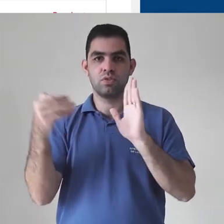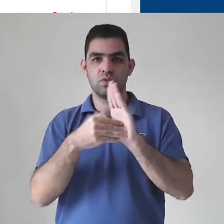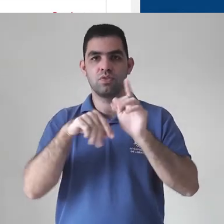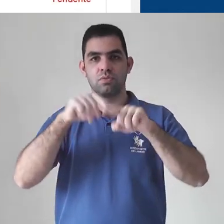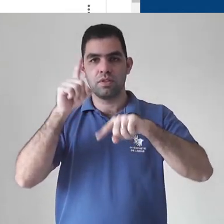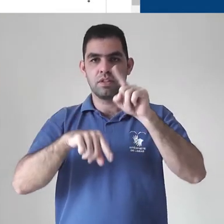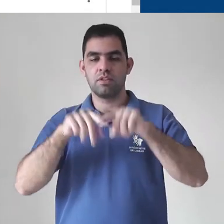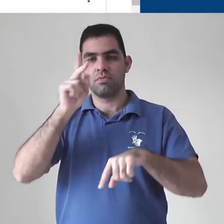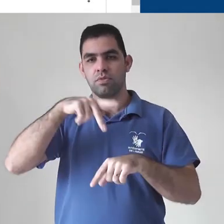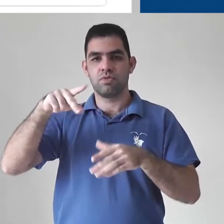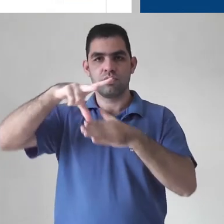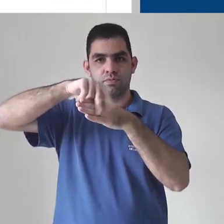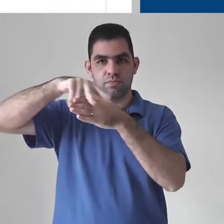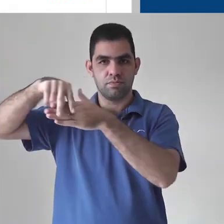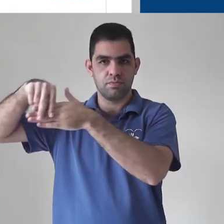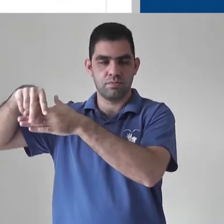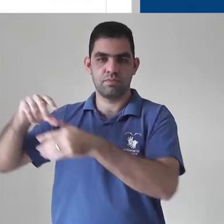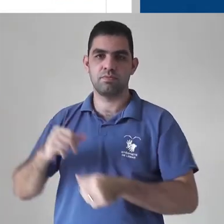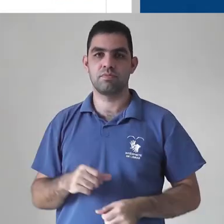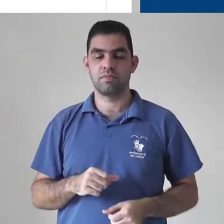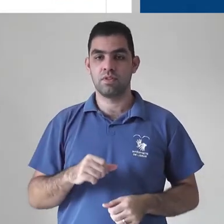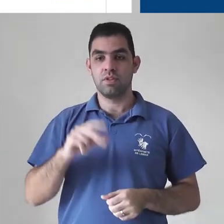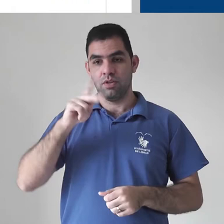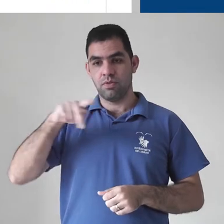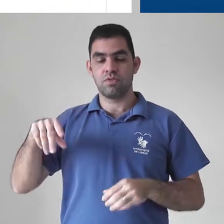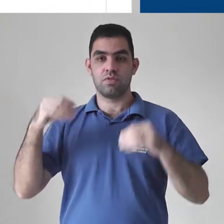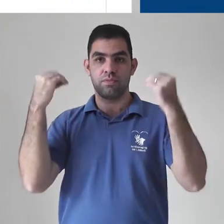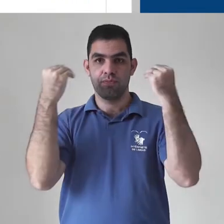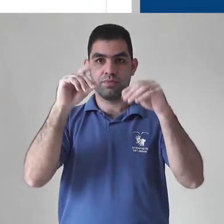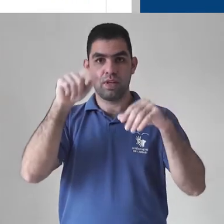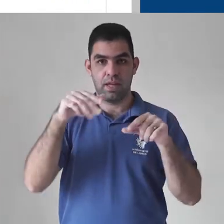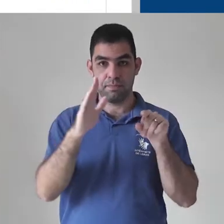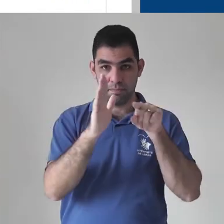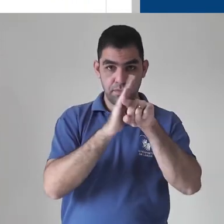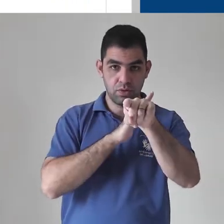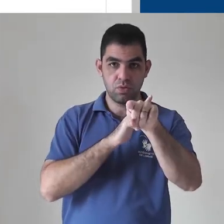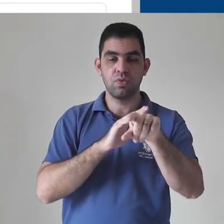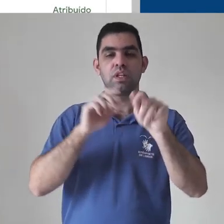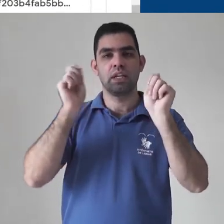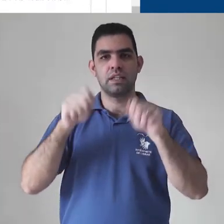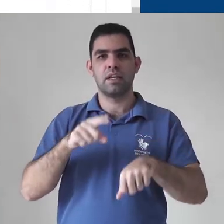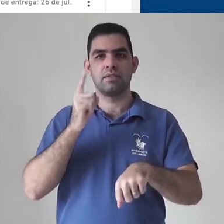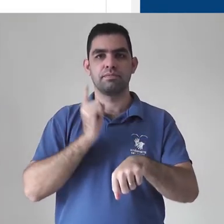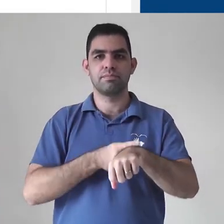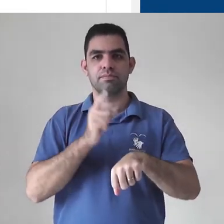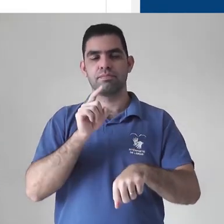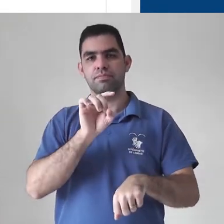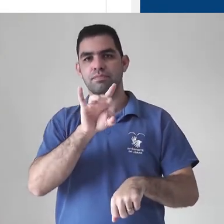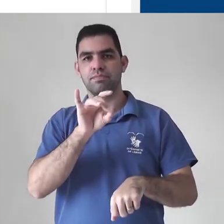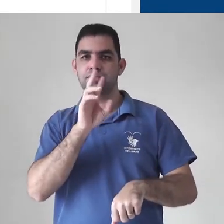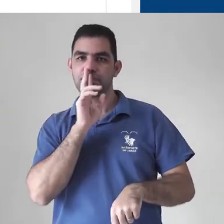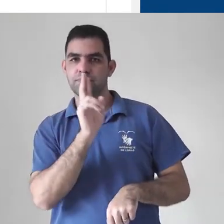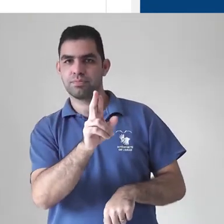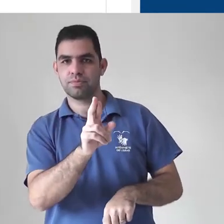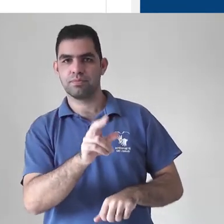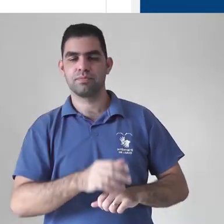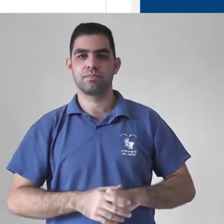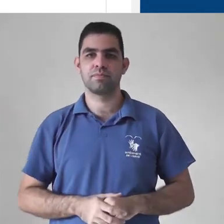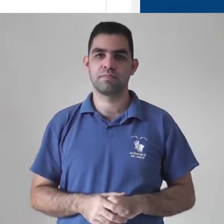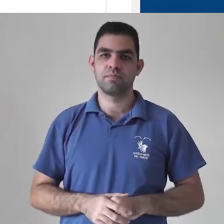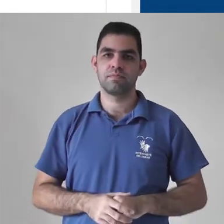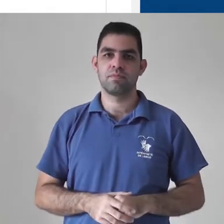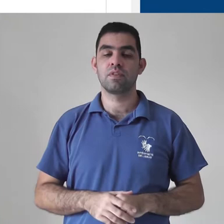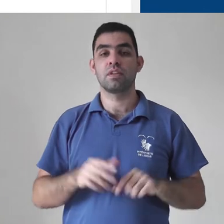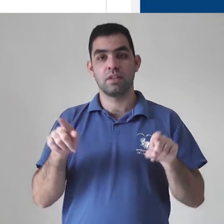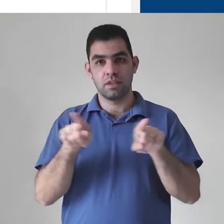anexado pelo professor se o conteúdo postado pelo professor for uma pergunta você consegue responder pelo próprio mural